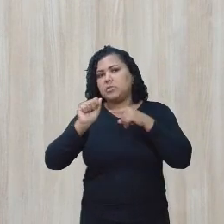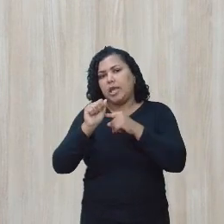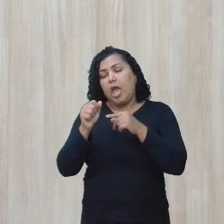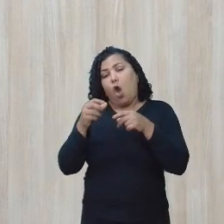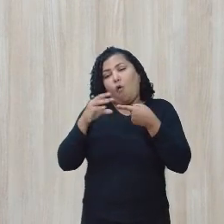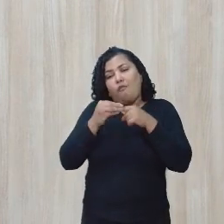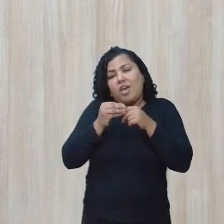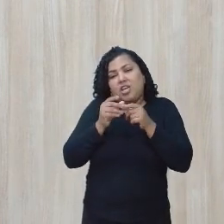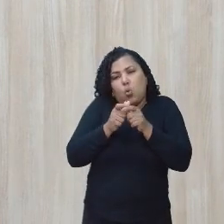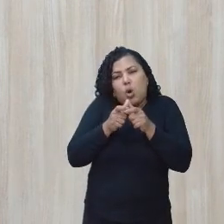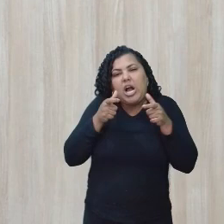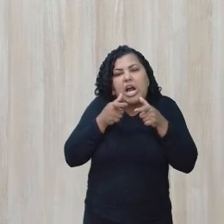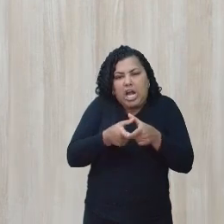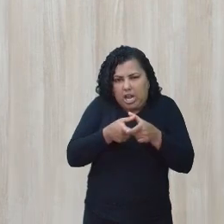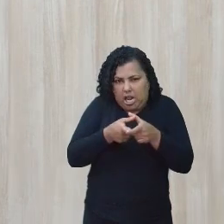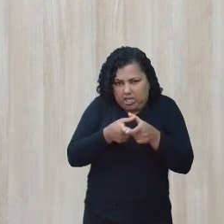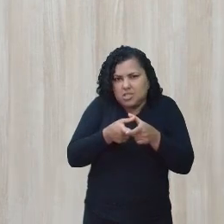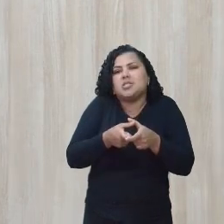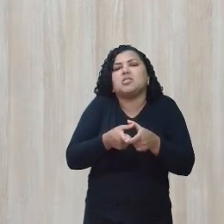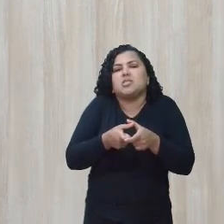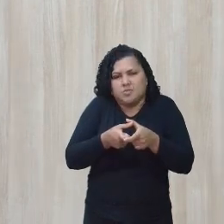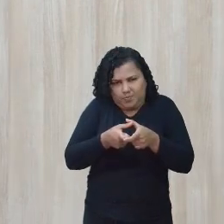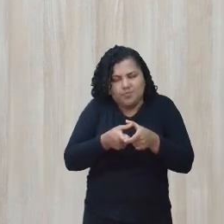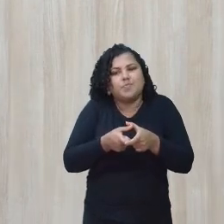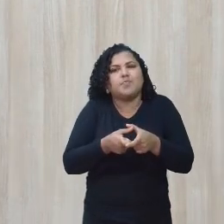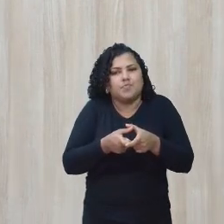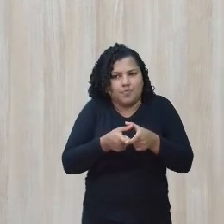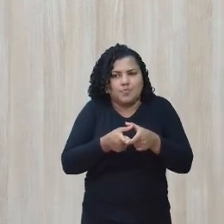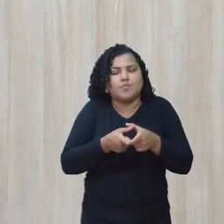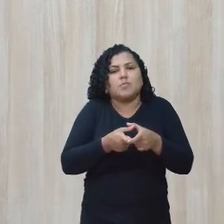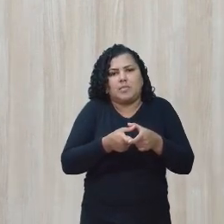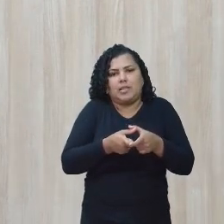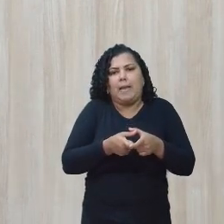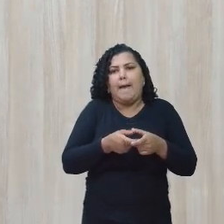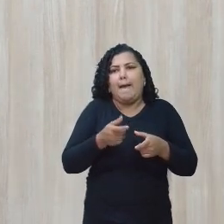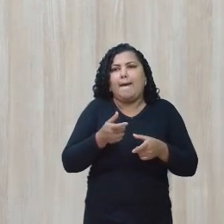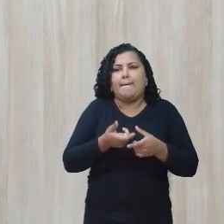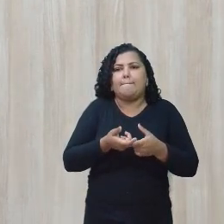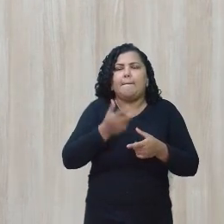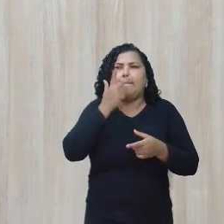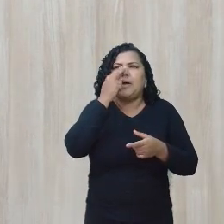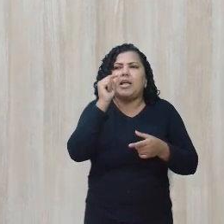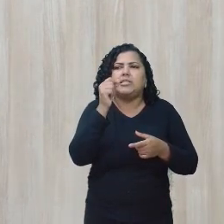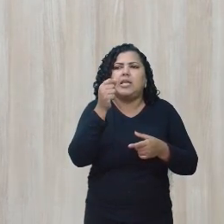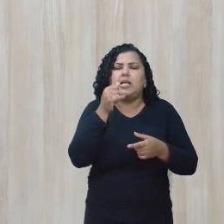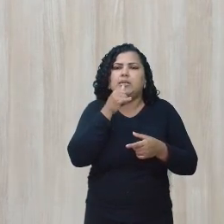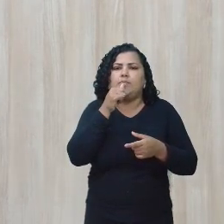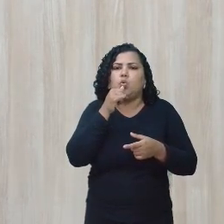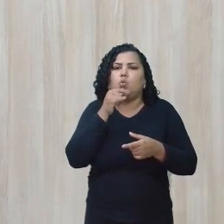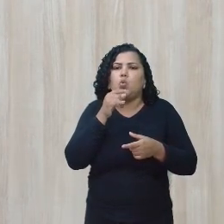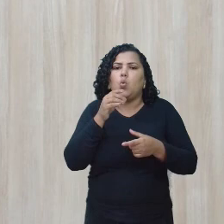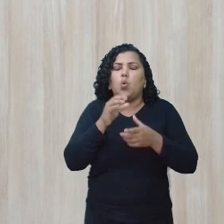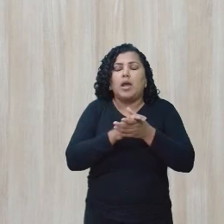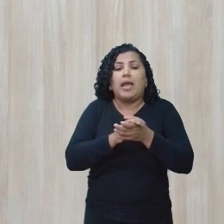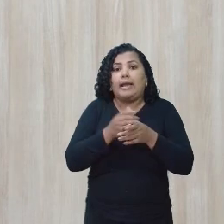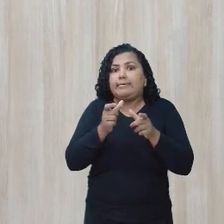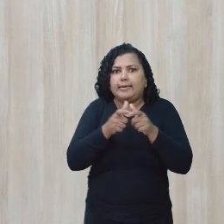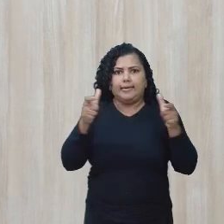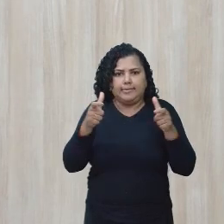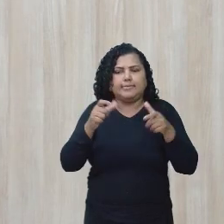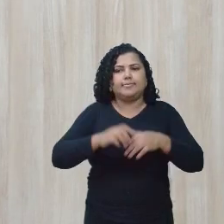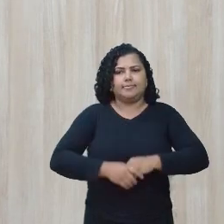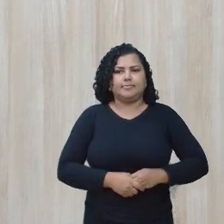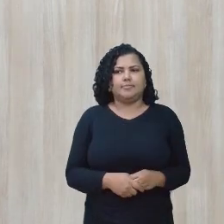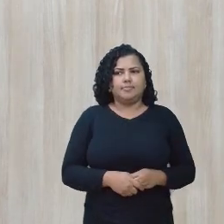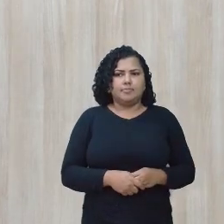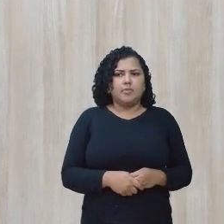a fava é um feijão gigante. É um pouco menor do que um caroço de jaca, né? Então ela é muito grande. Então